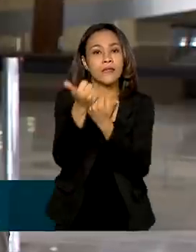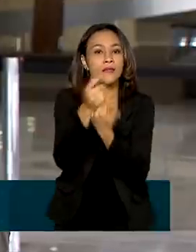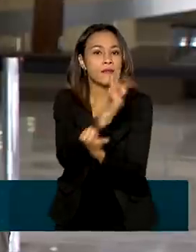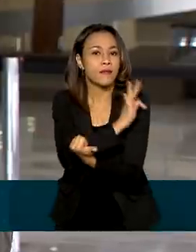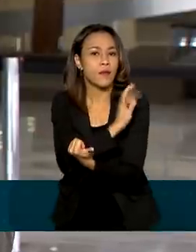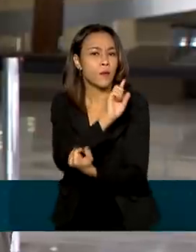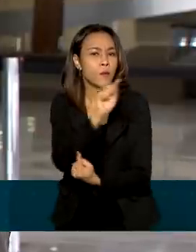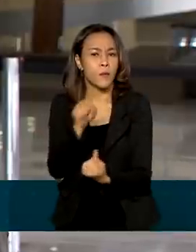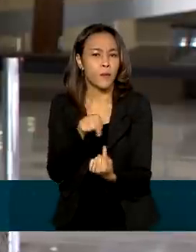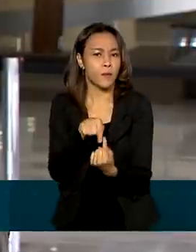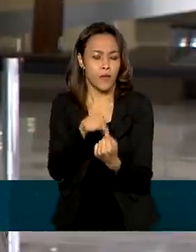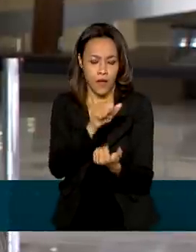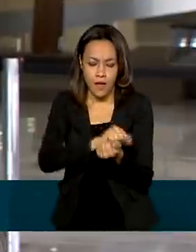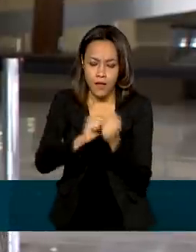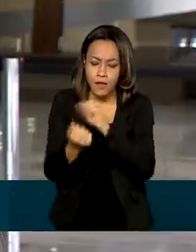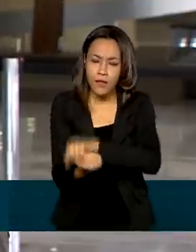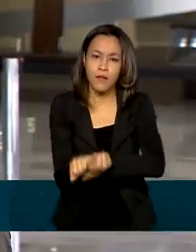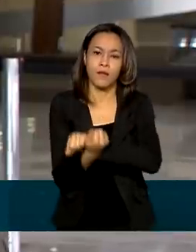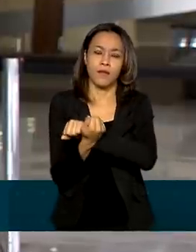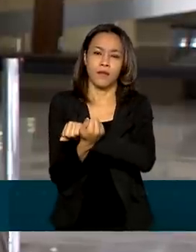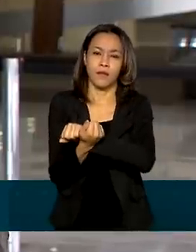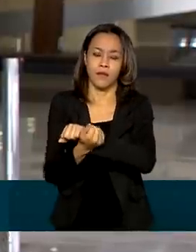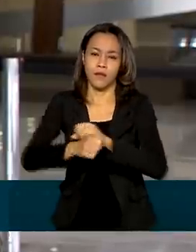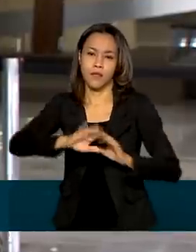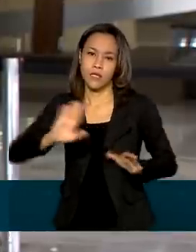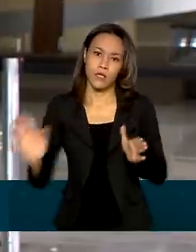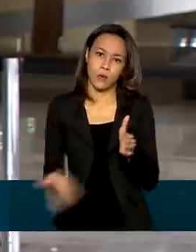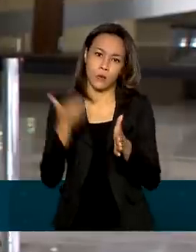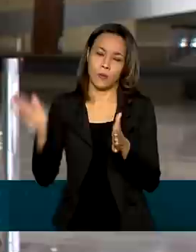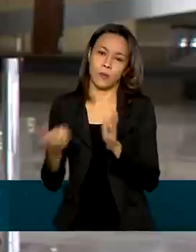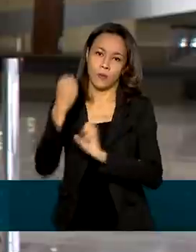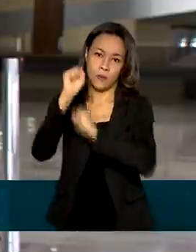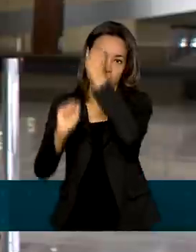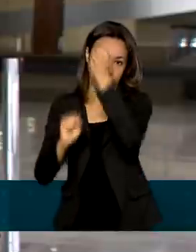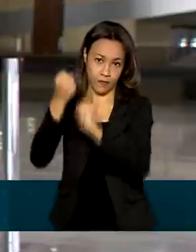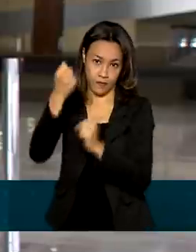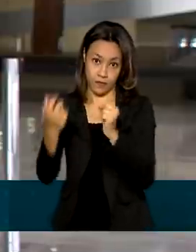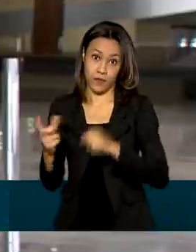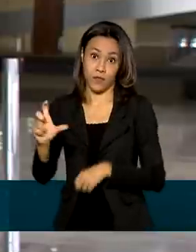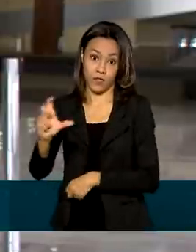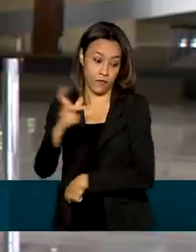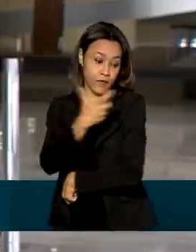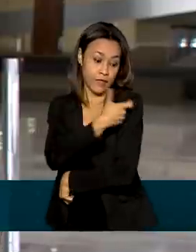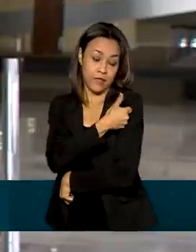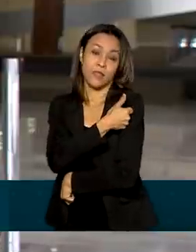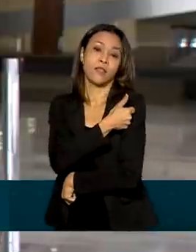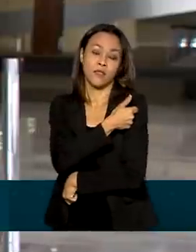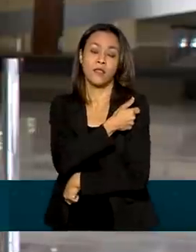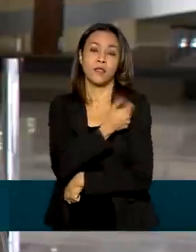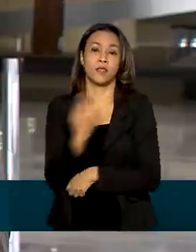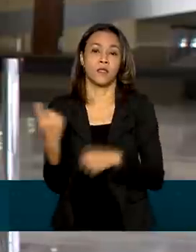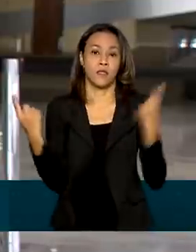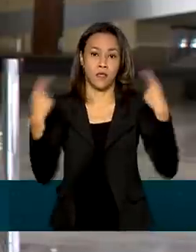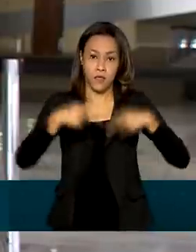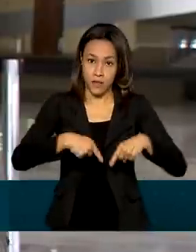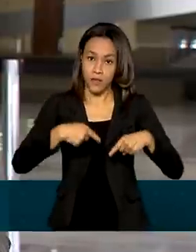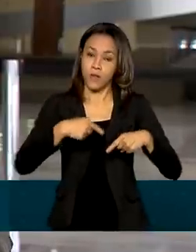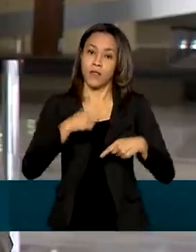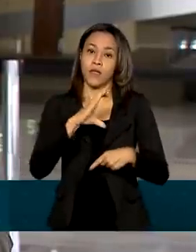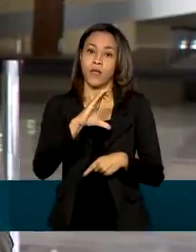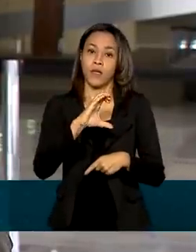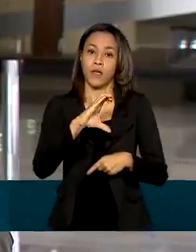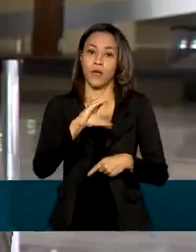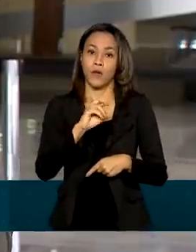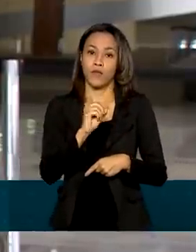visa adaptar a indústria de vacinas para animais em vacinas contra a Covid-19 aqui no Brasil. Com isso, além